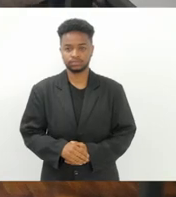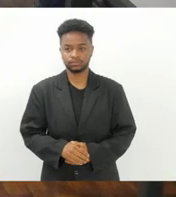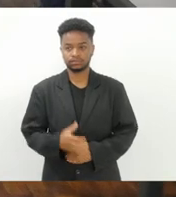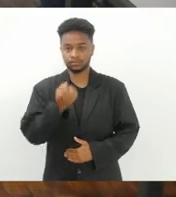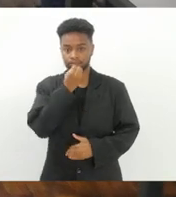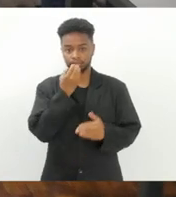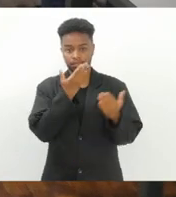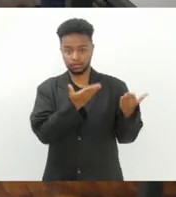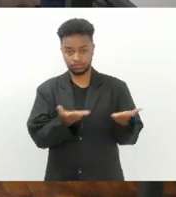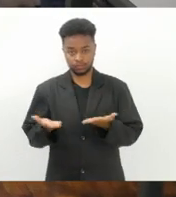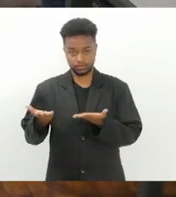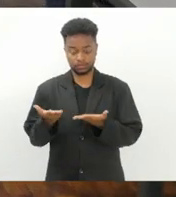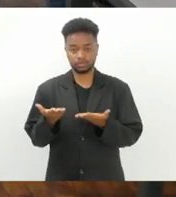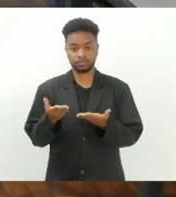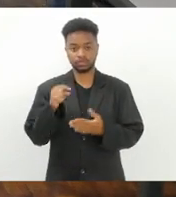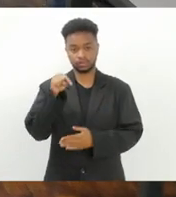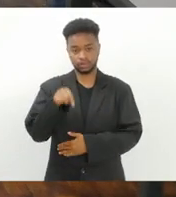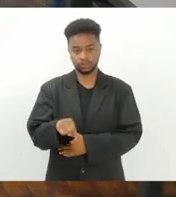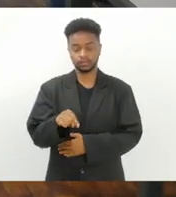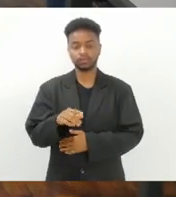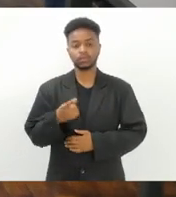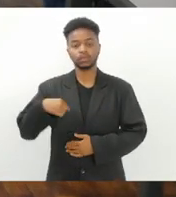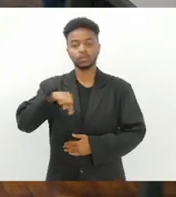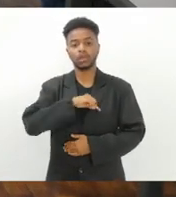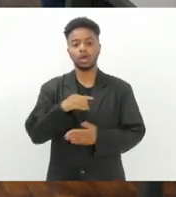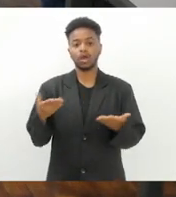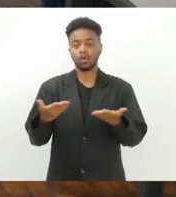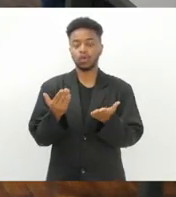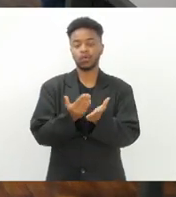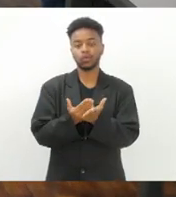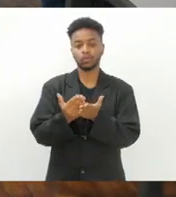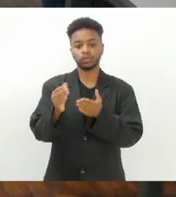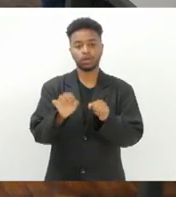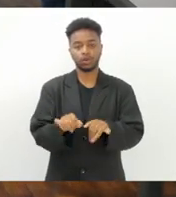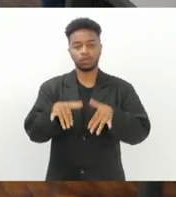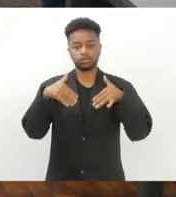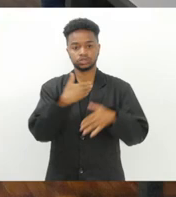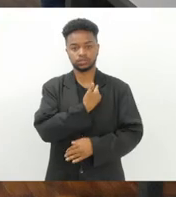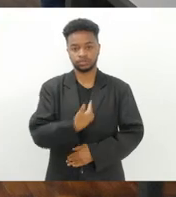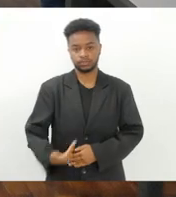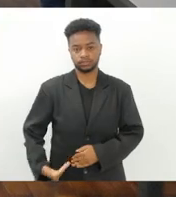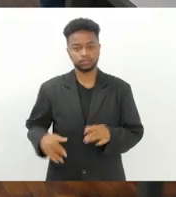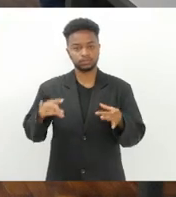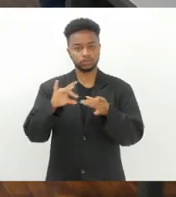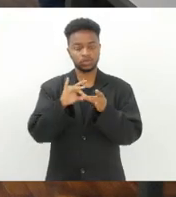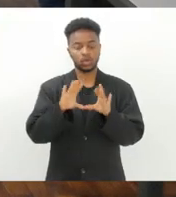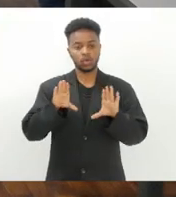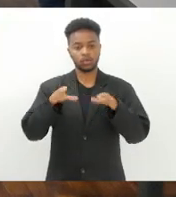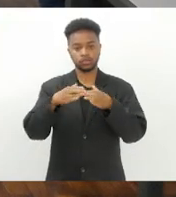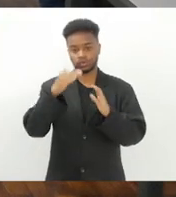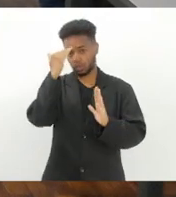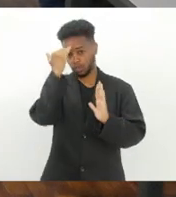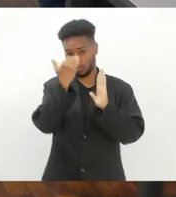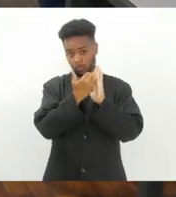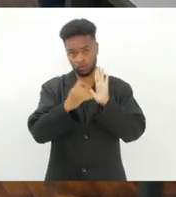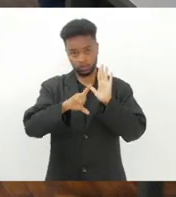Bem-vindos sejam. Vamos dar início a mais uma audiência pública da Comissão do Cumpra-se.